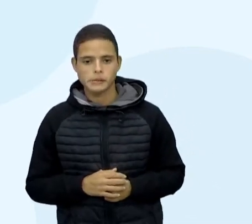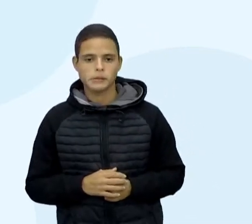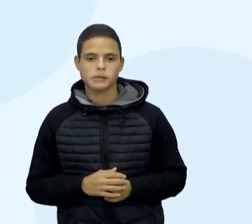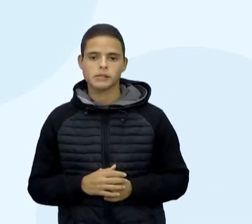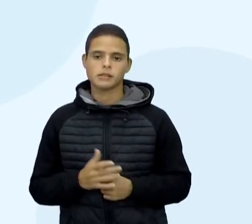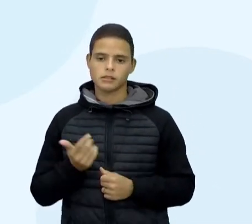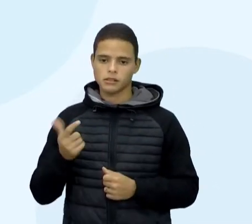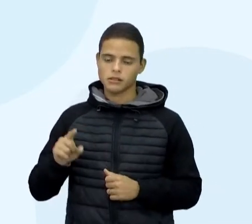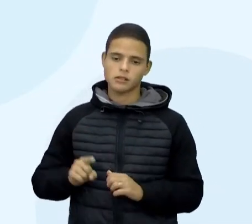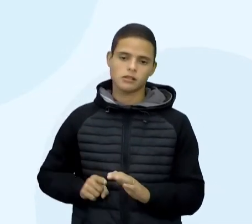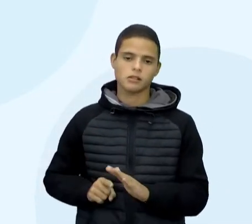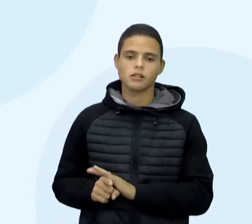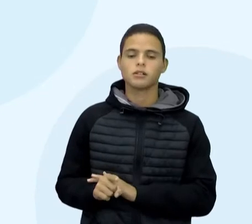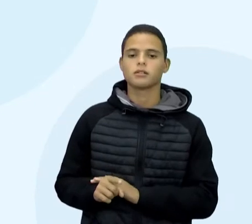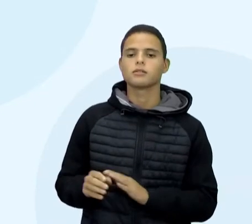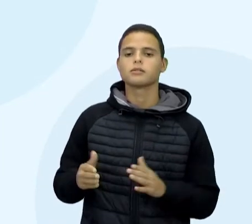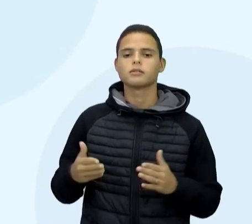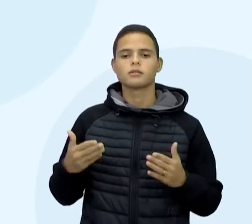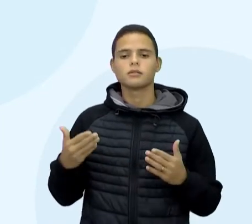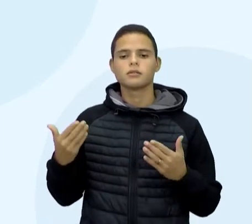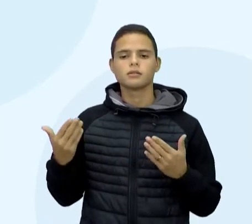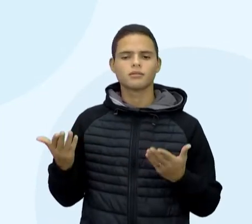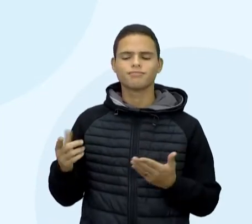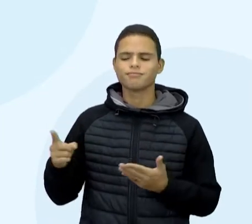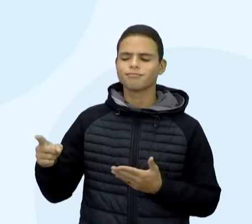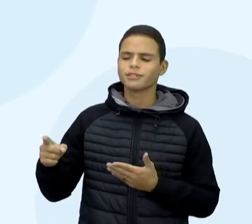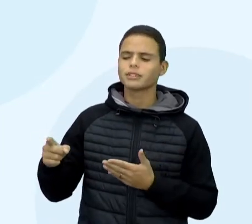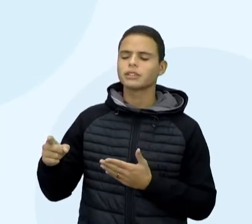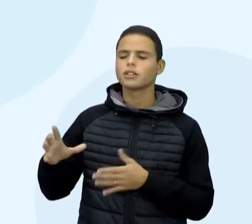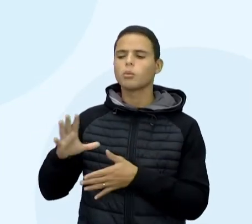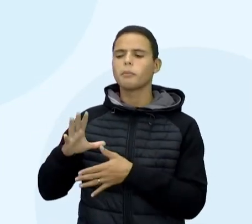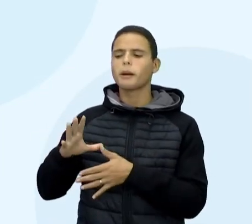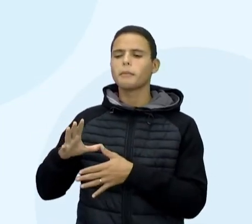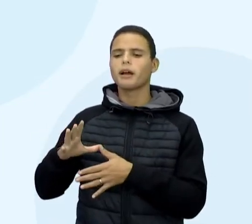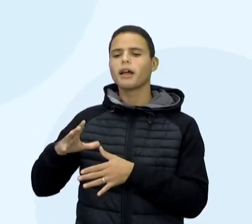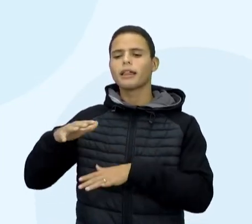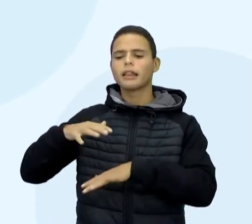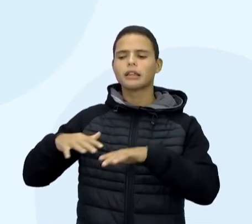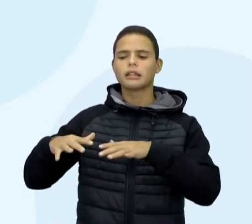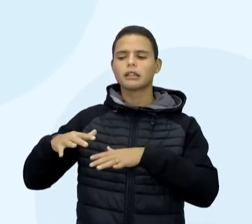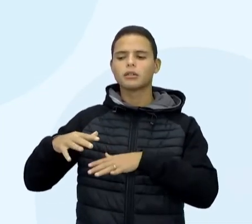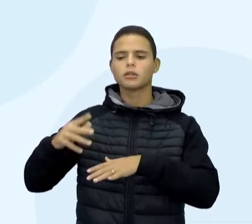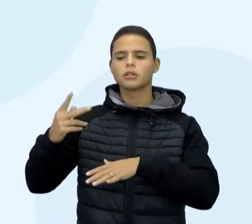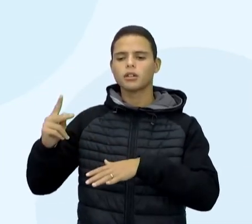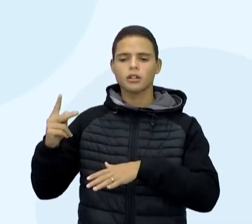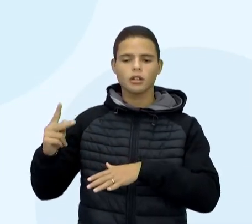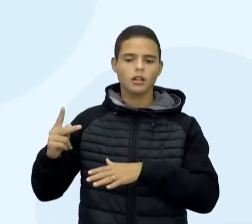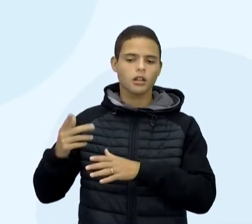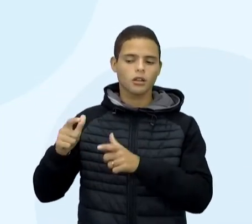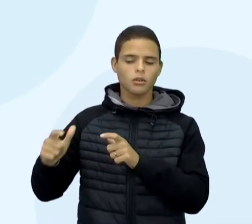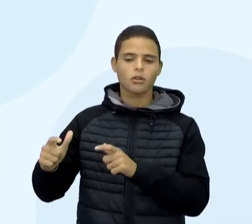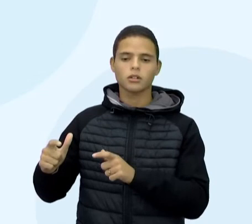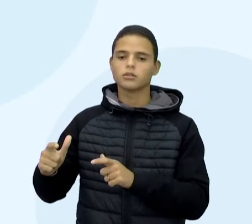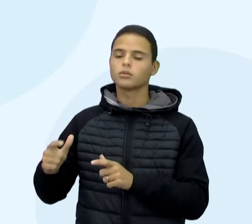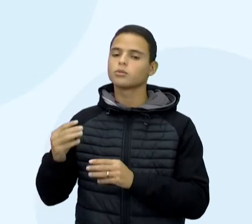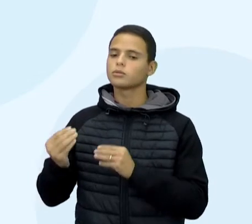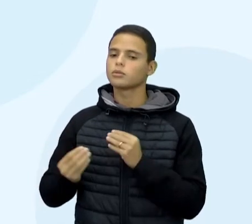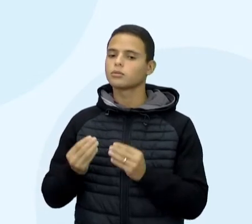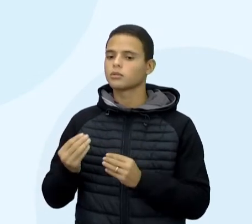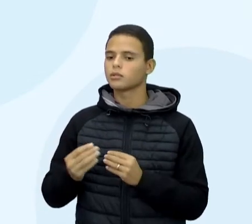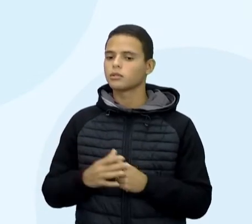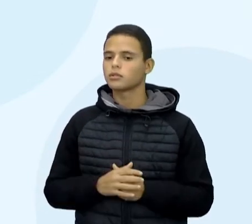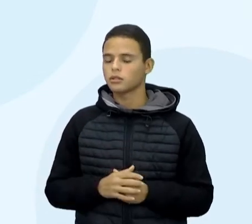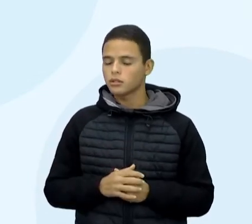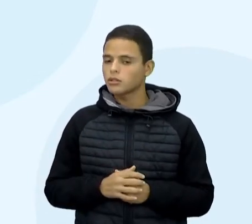Próxima pergunta. Quais são as condições geológicas e climáticas da região estudada? Então, qual